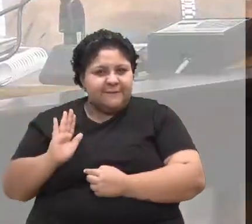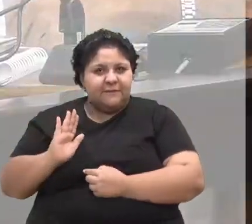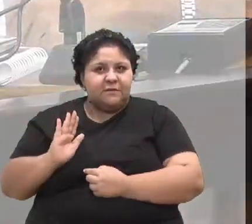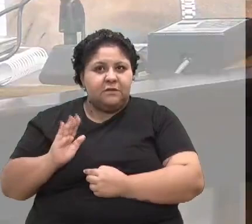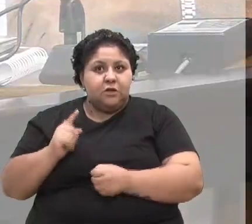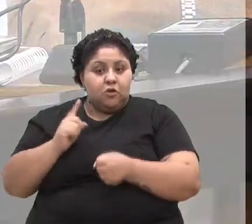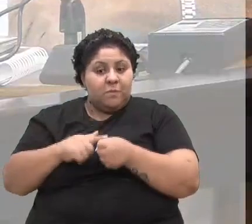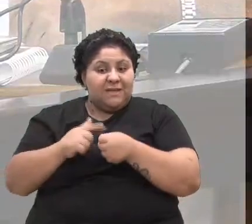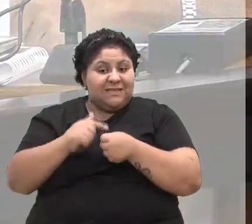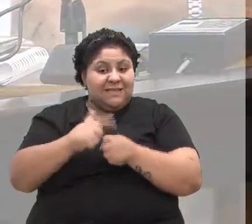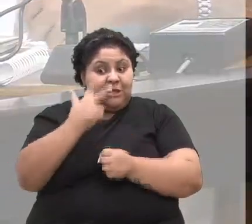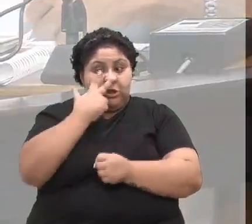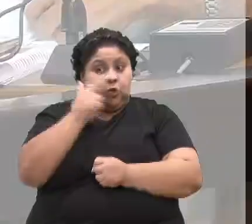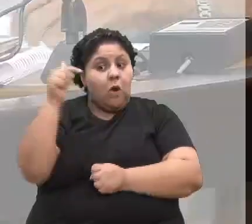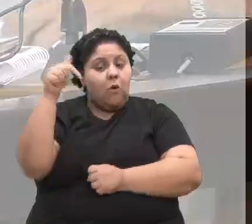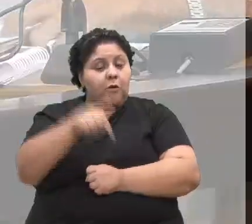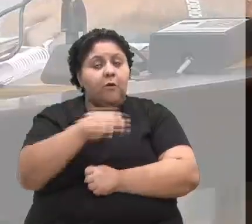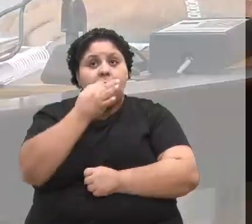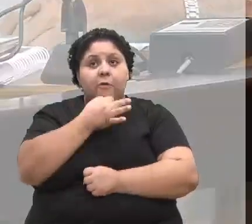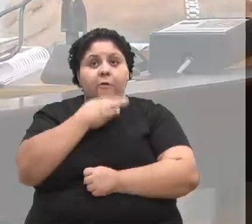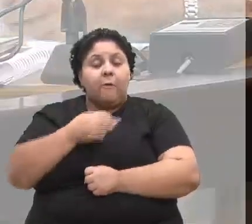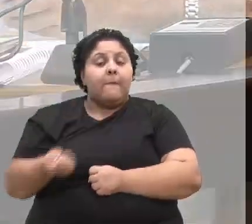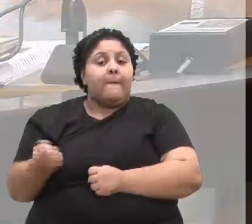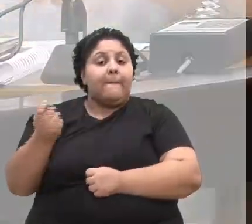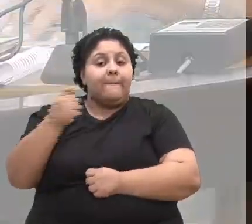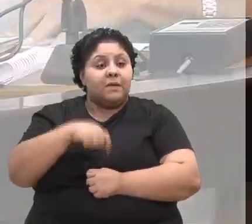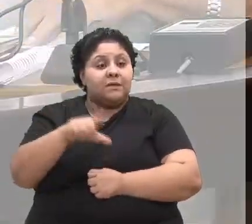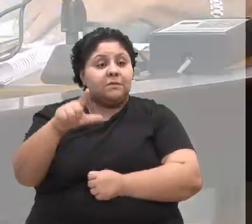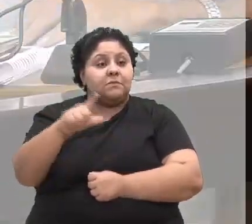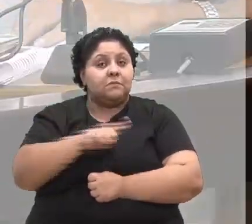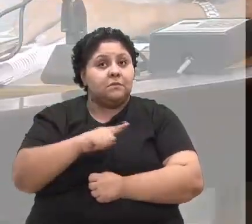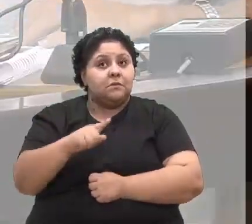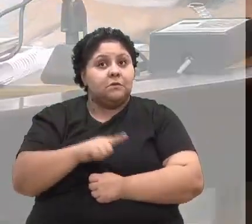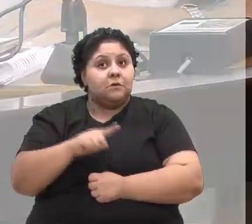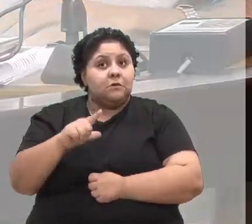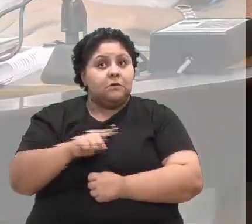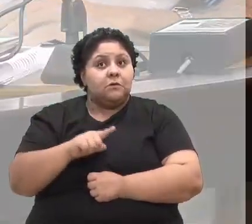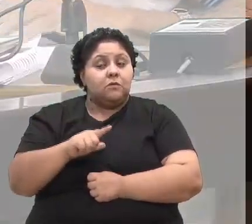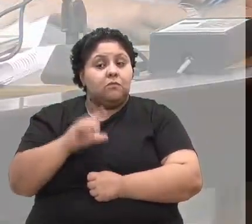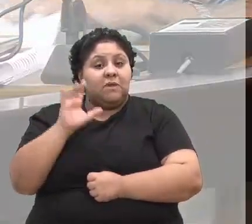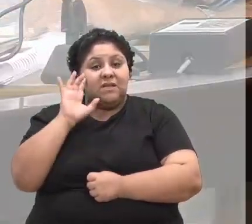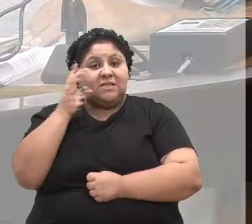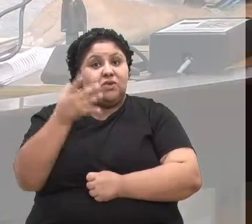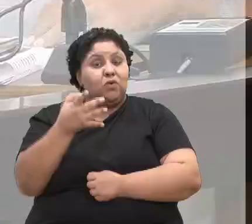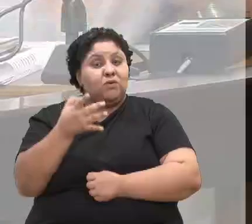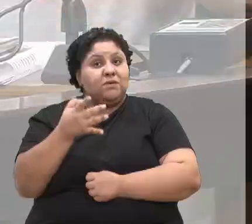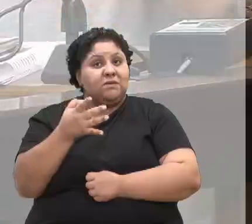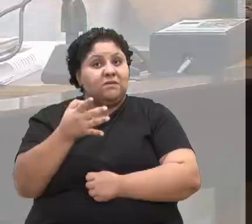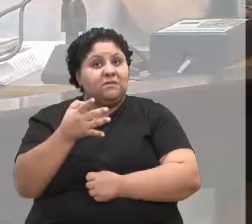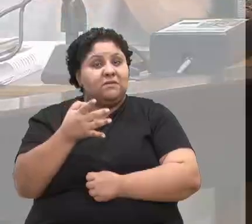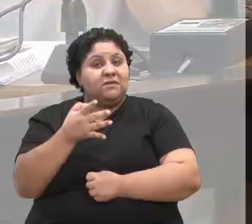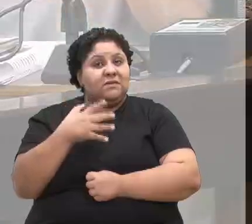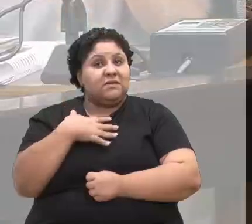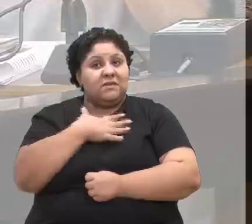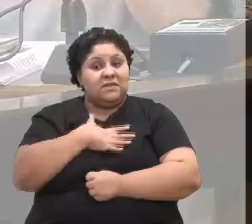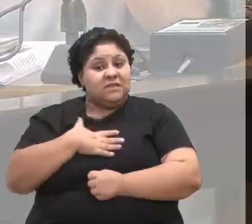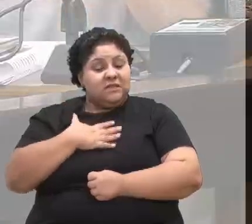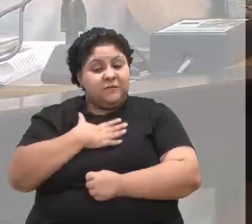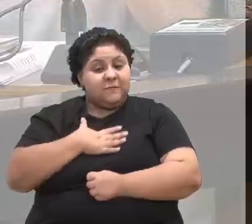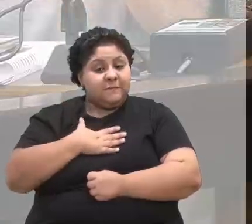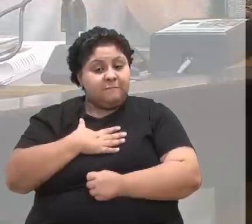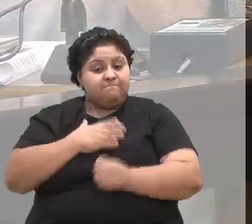deste tamanho, nós precisamos ter uma solução realmente de uma forma onde